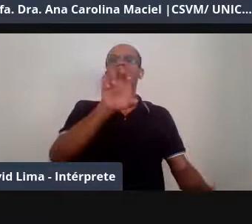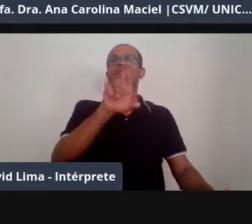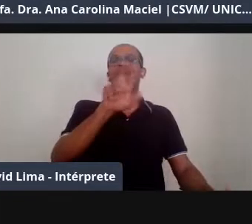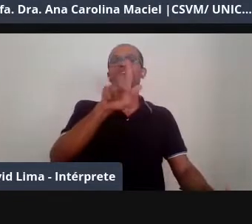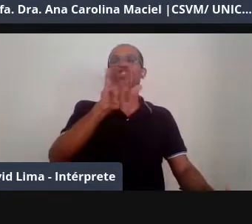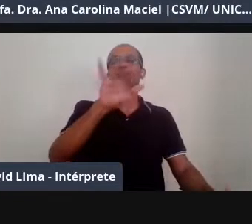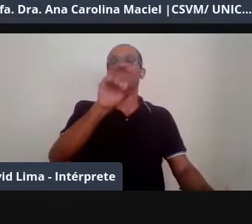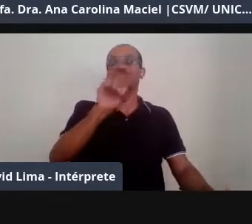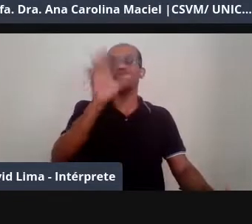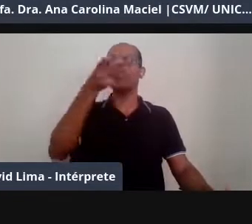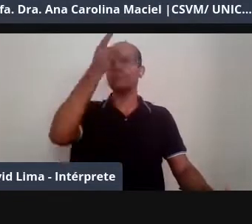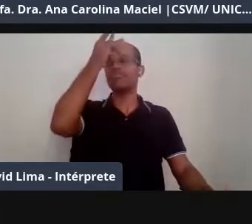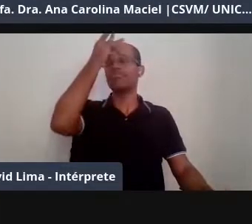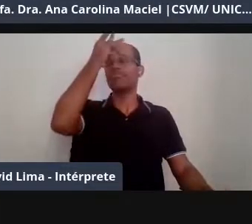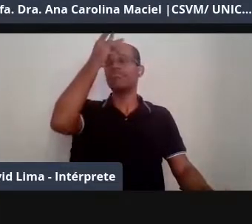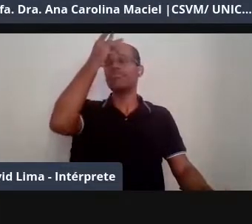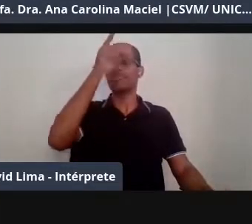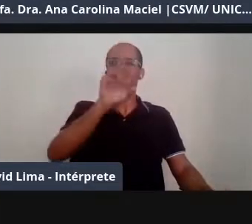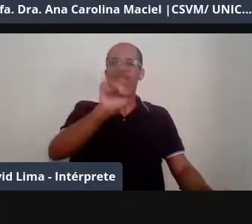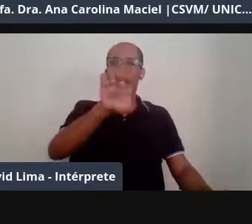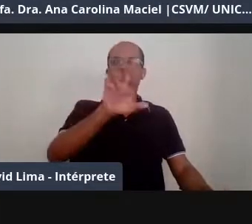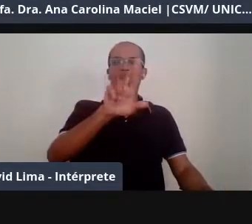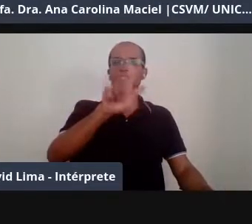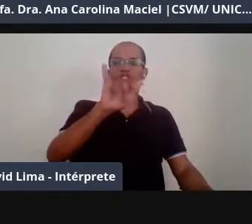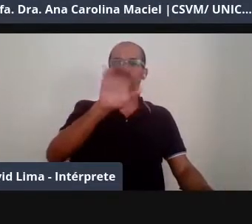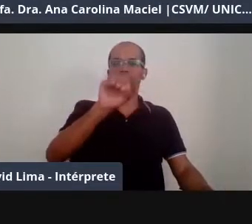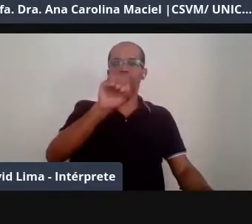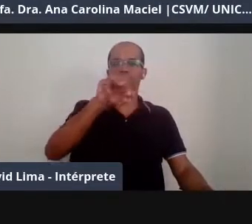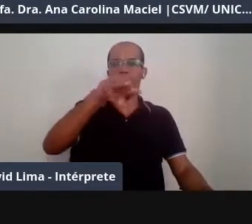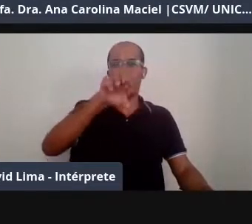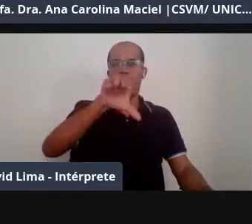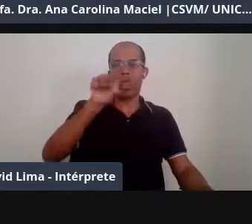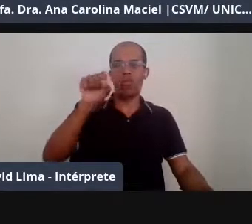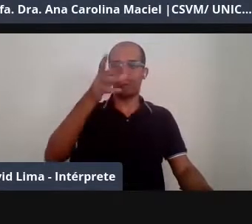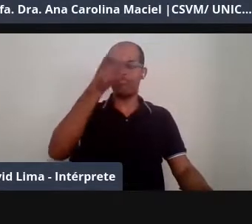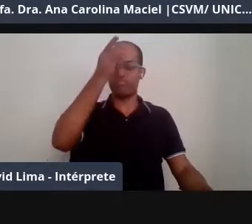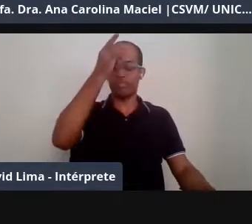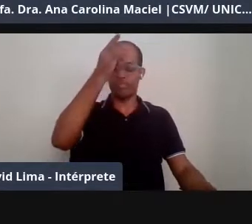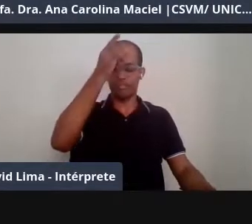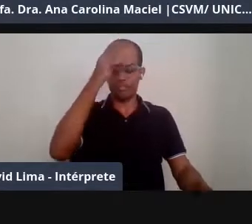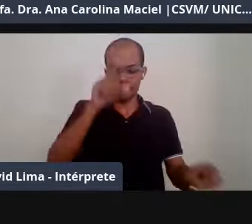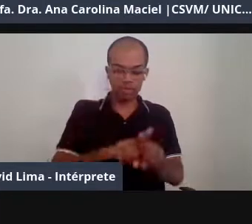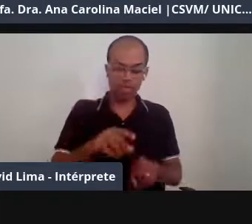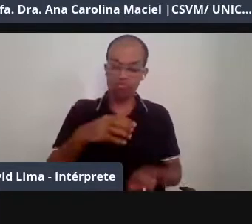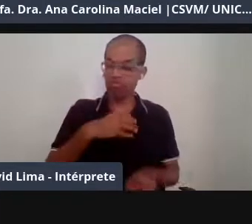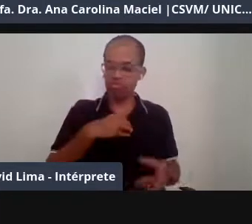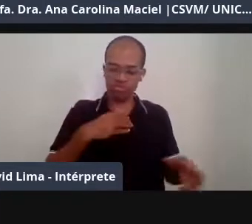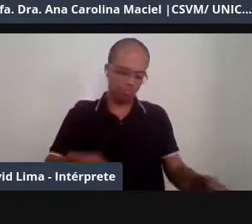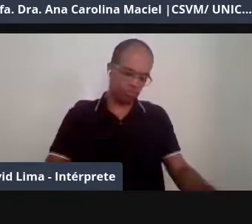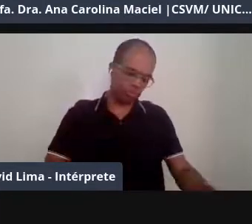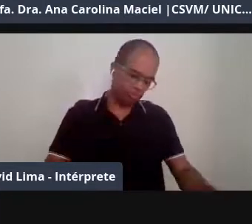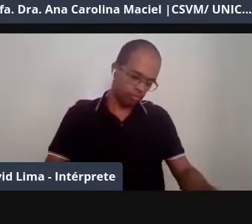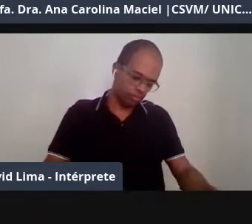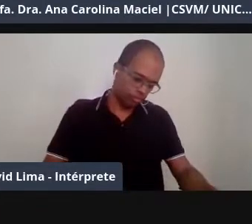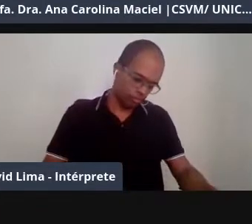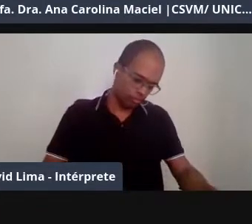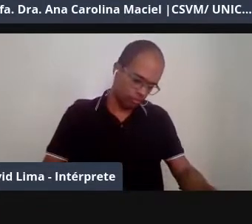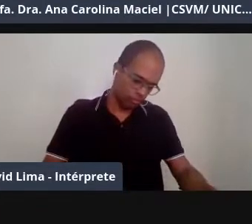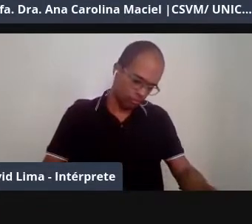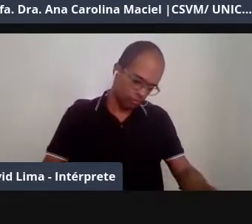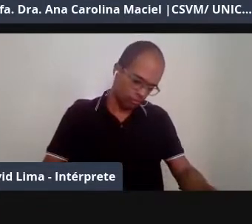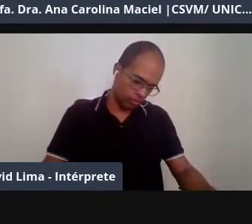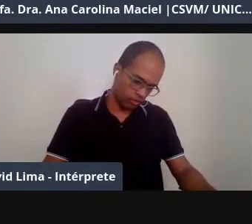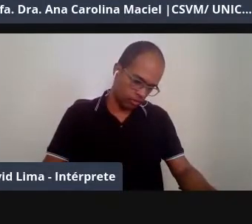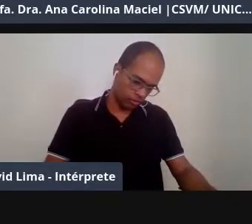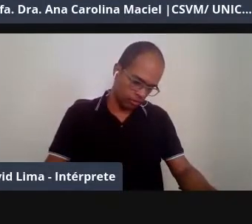viu? Inesquecível o trabalho humanitário que ele fez e a forma que morreu, né? Jamais vamos esquecer, o